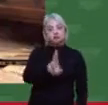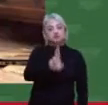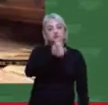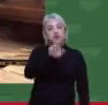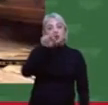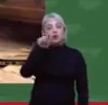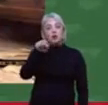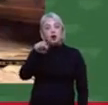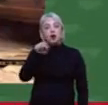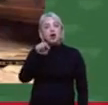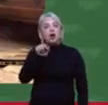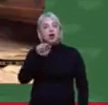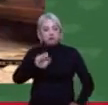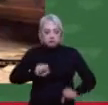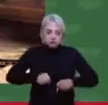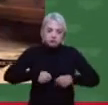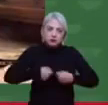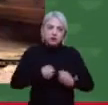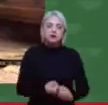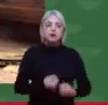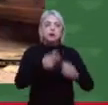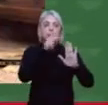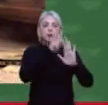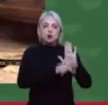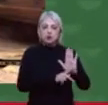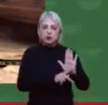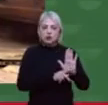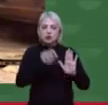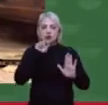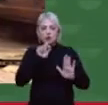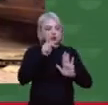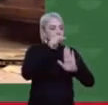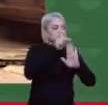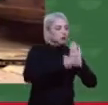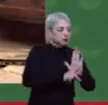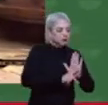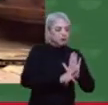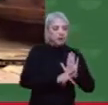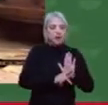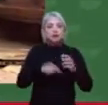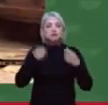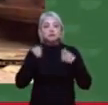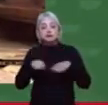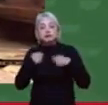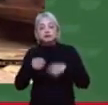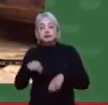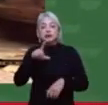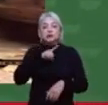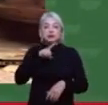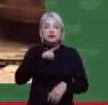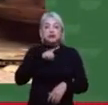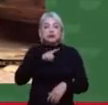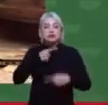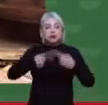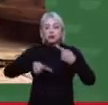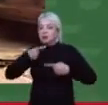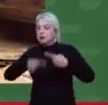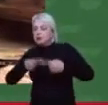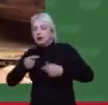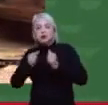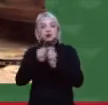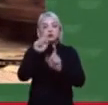lá e vão defender um projeto. E este projeto precisa ser debatido